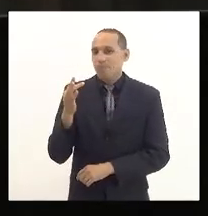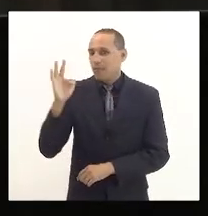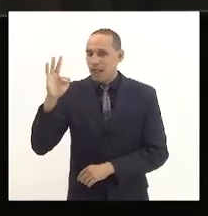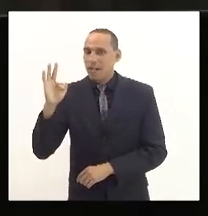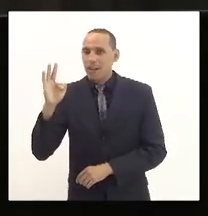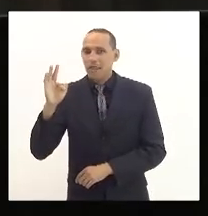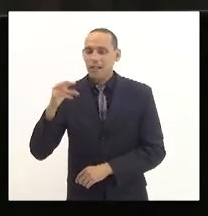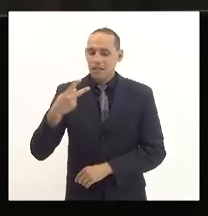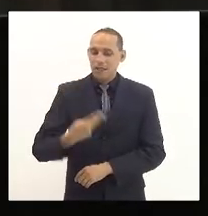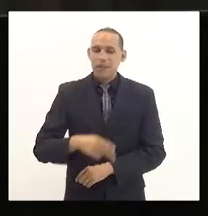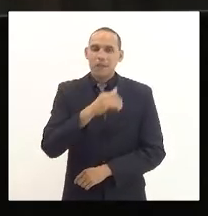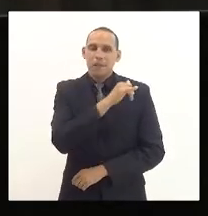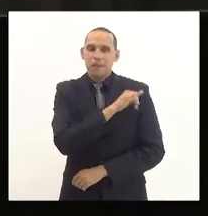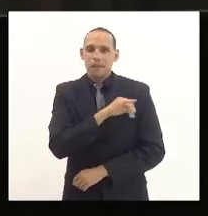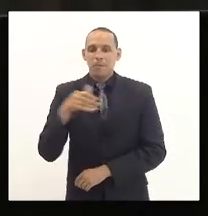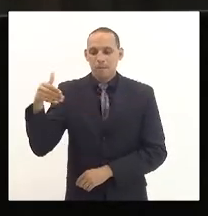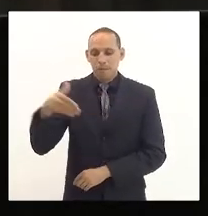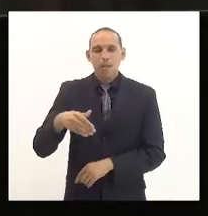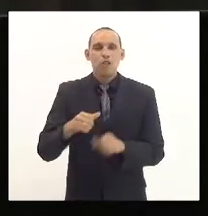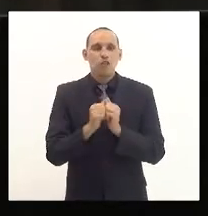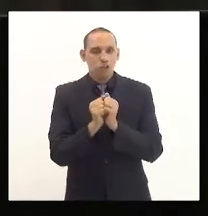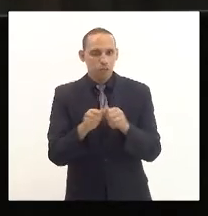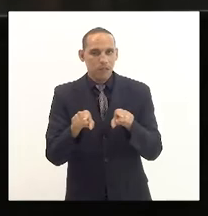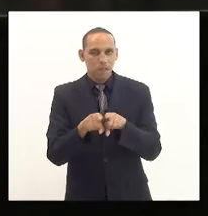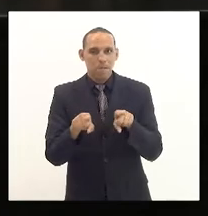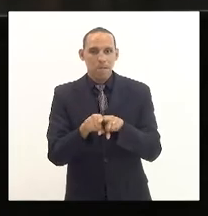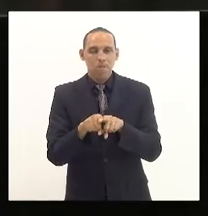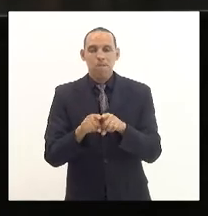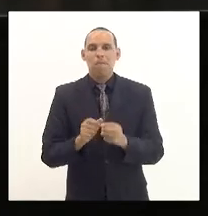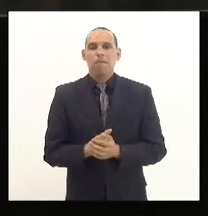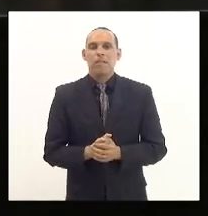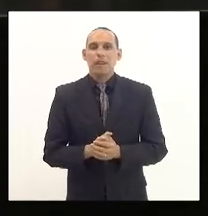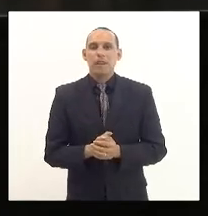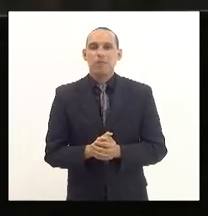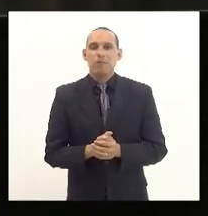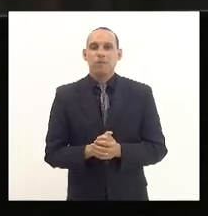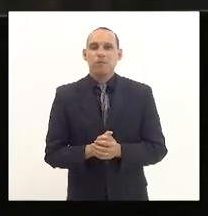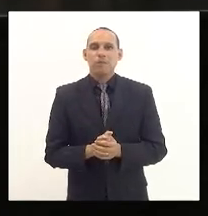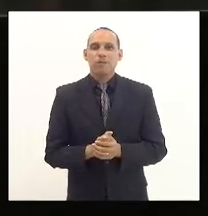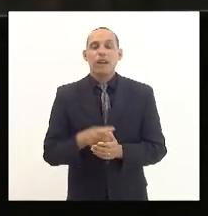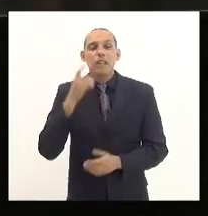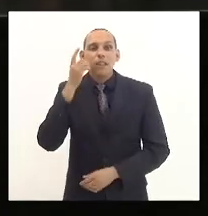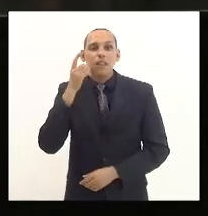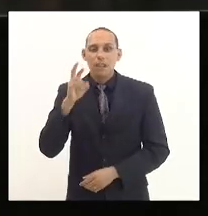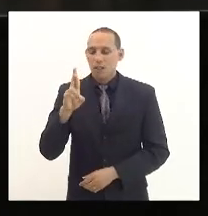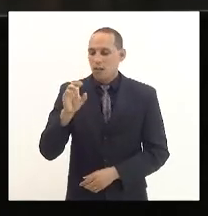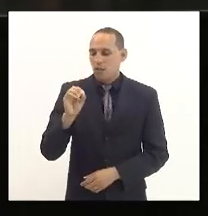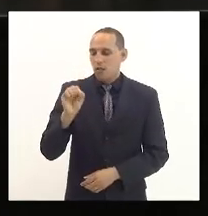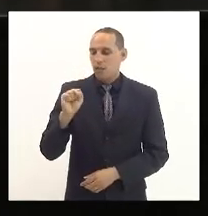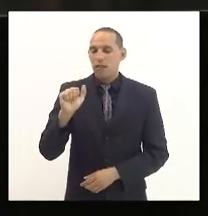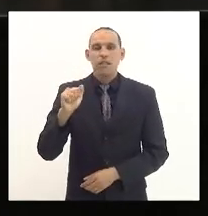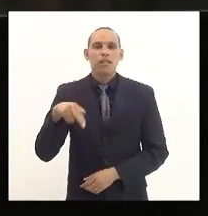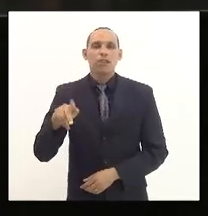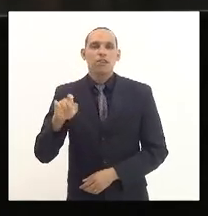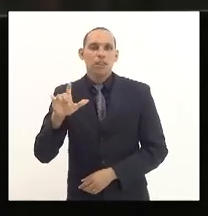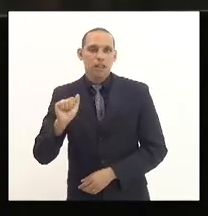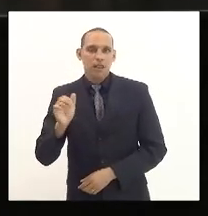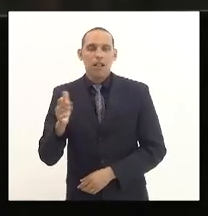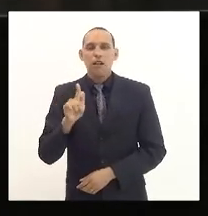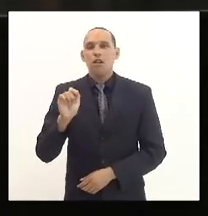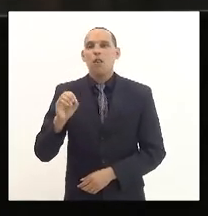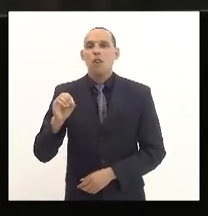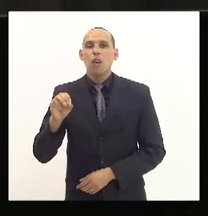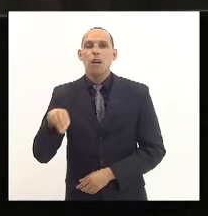aqui do Estado do Rio de Janeiro e ali com eles estavam também a deputada Rosângela Gomes que é também